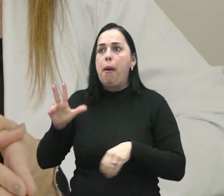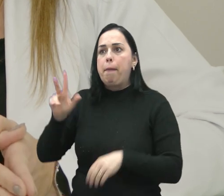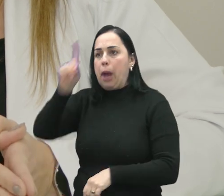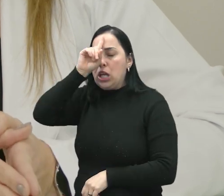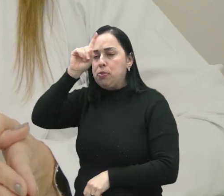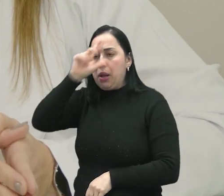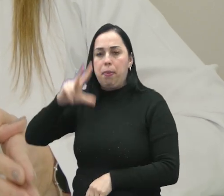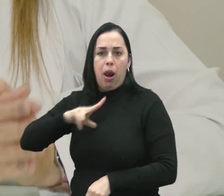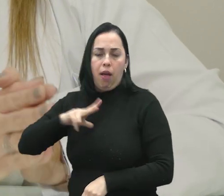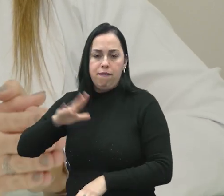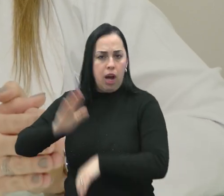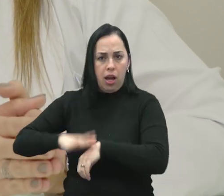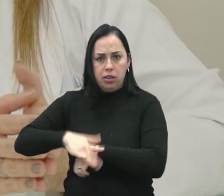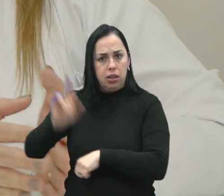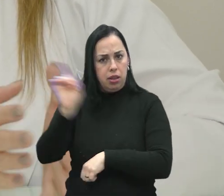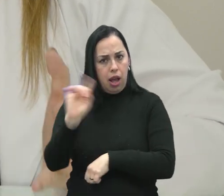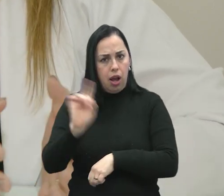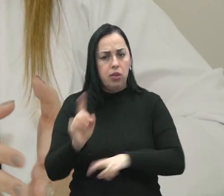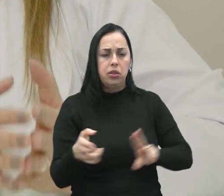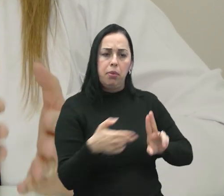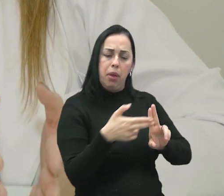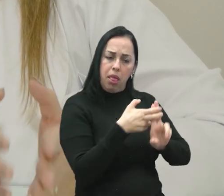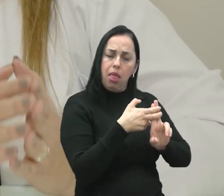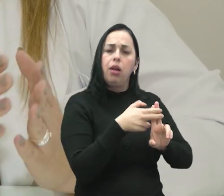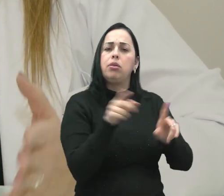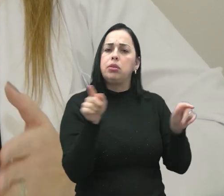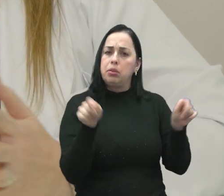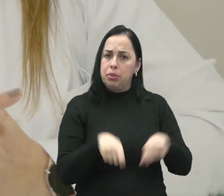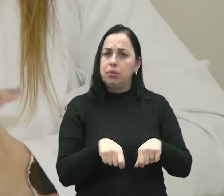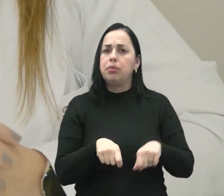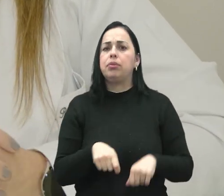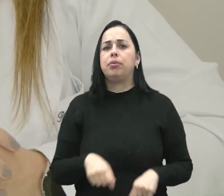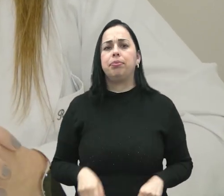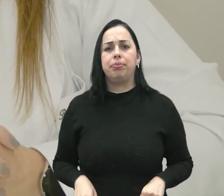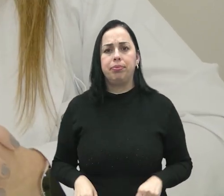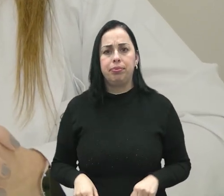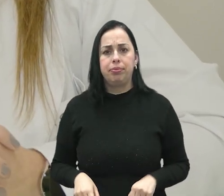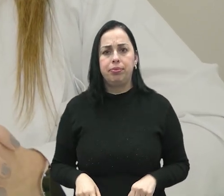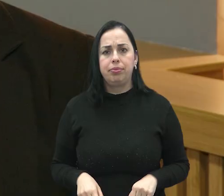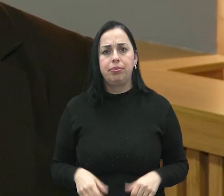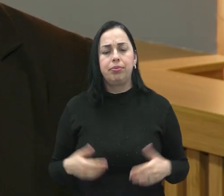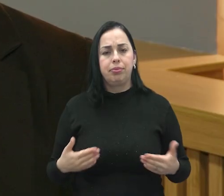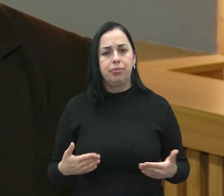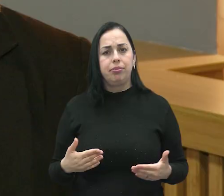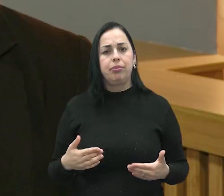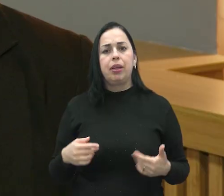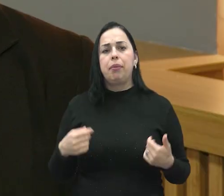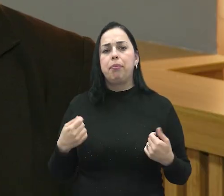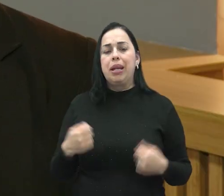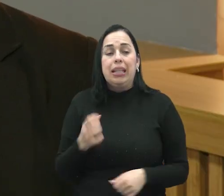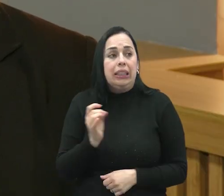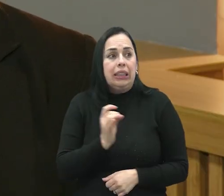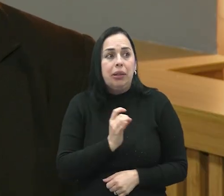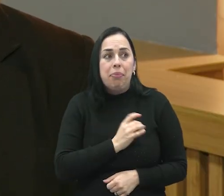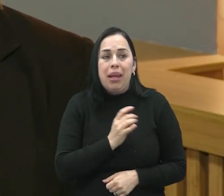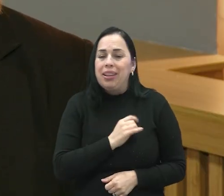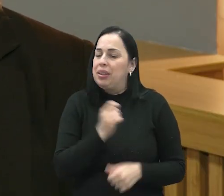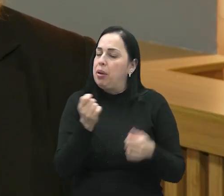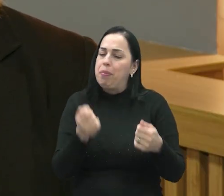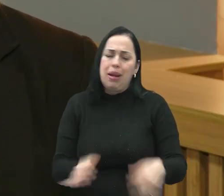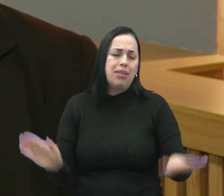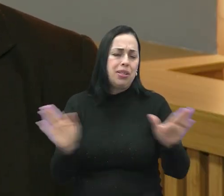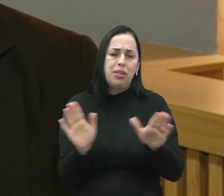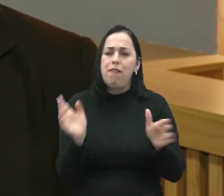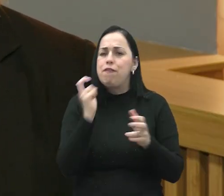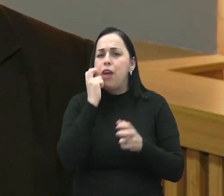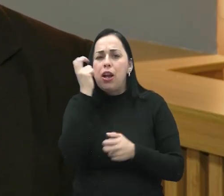do consultório aí do sistema privado particular. A gente tem isso na rede pública também. A gente não pode ter medo, não pode ter